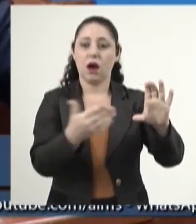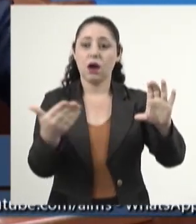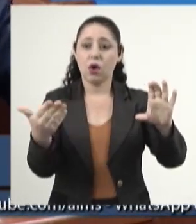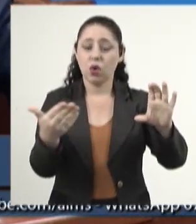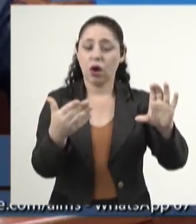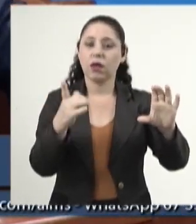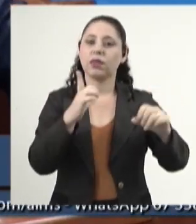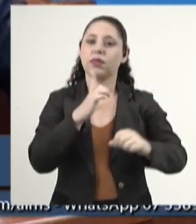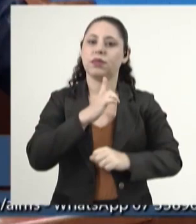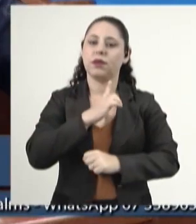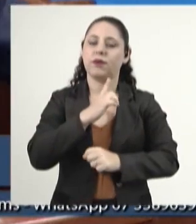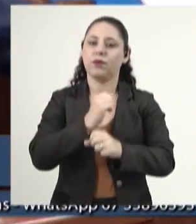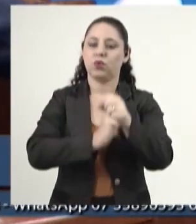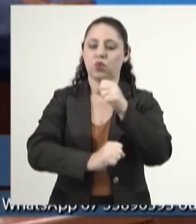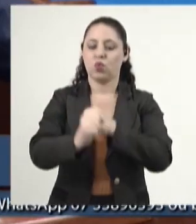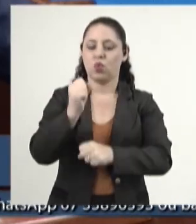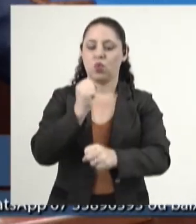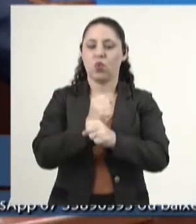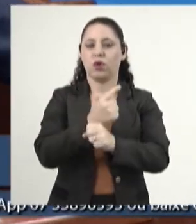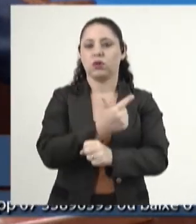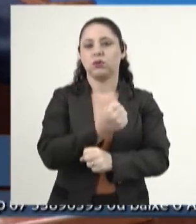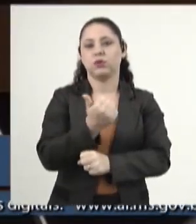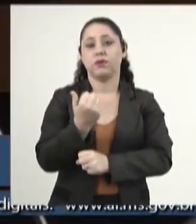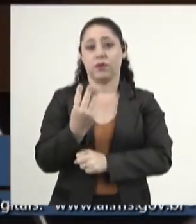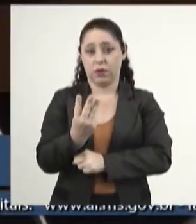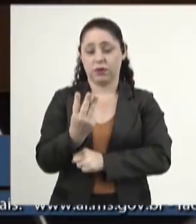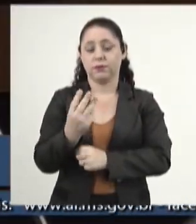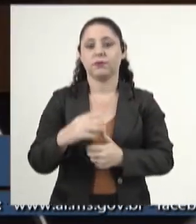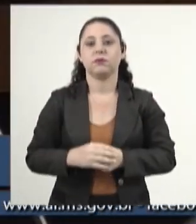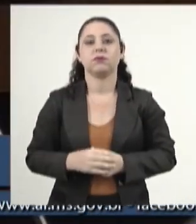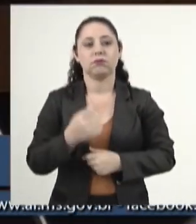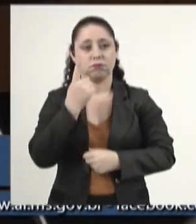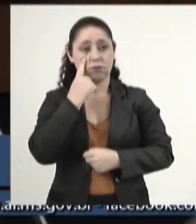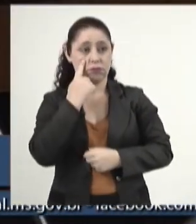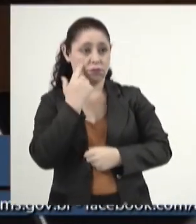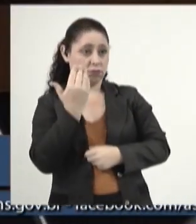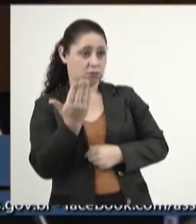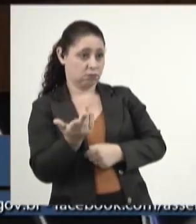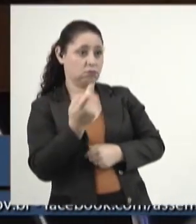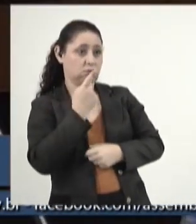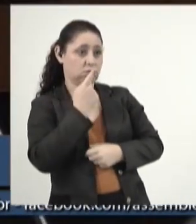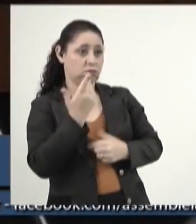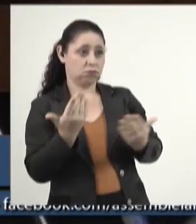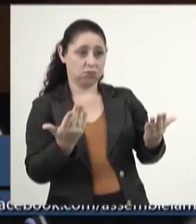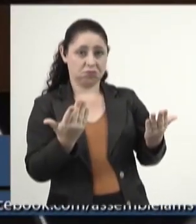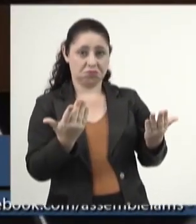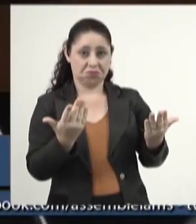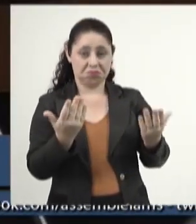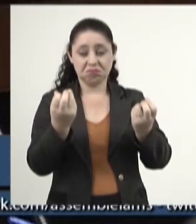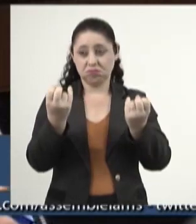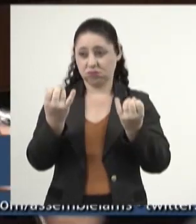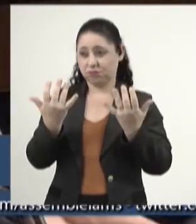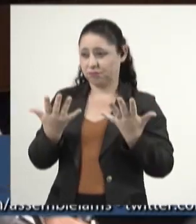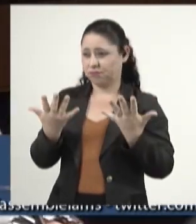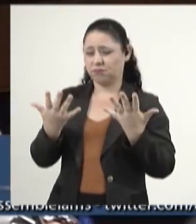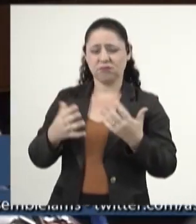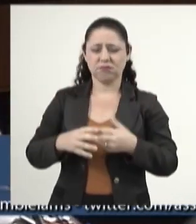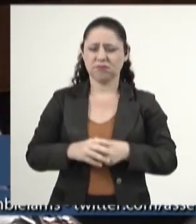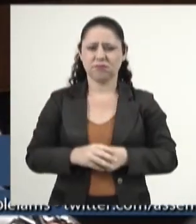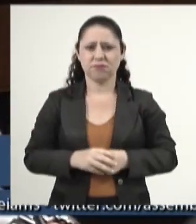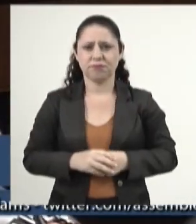tivemos no ano de 2023. Vendo V. Exª dar esse tipo de explicação,